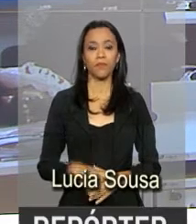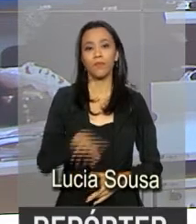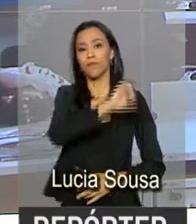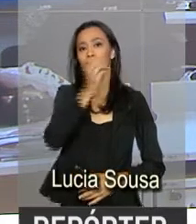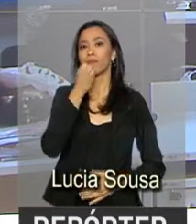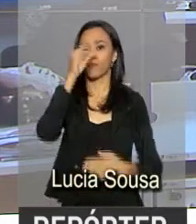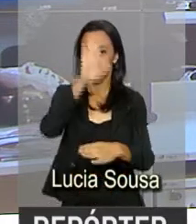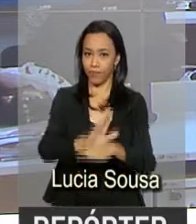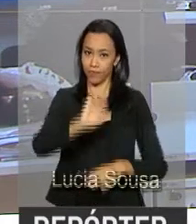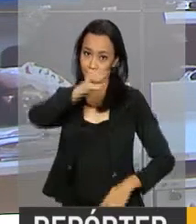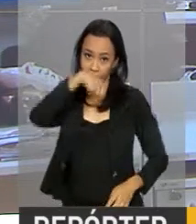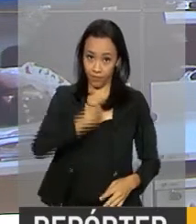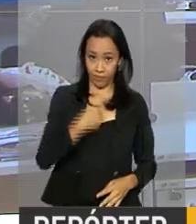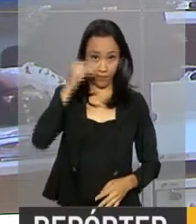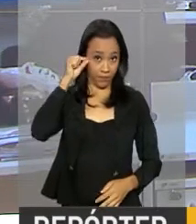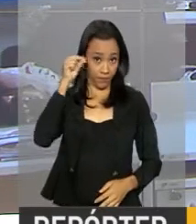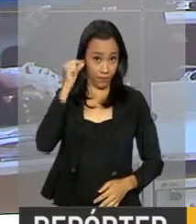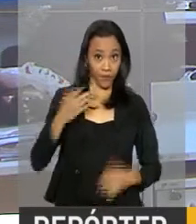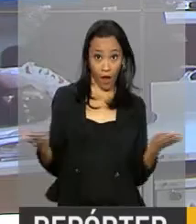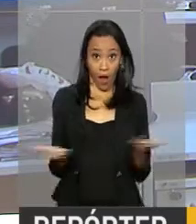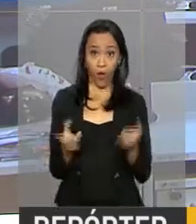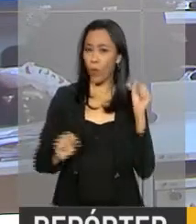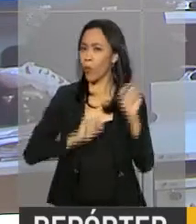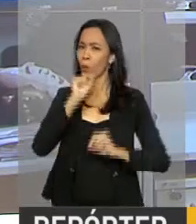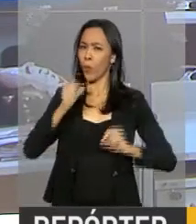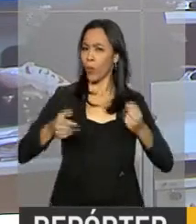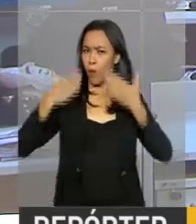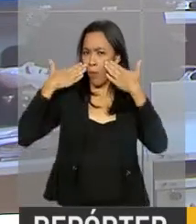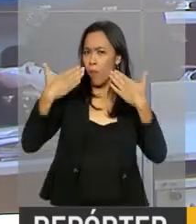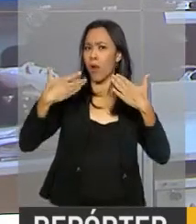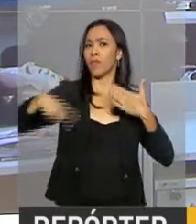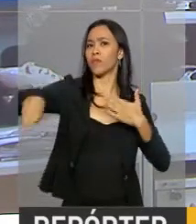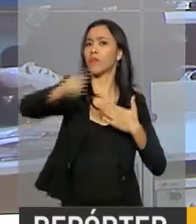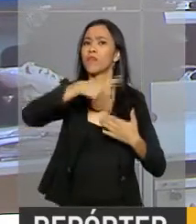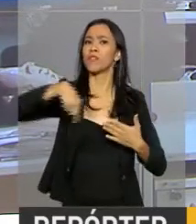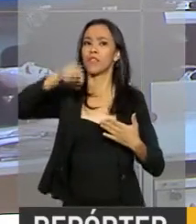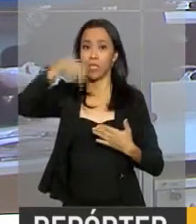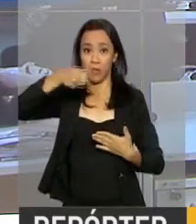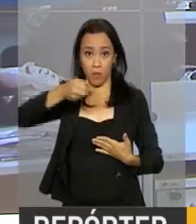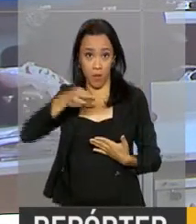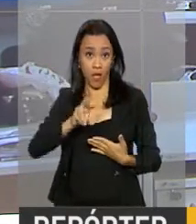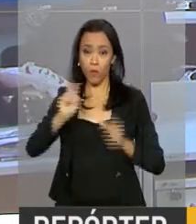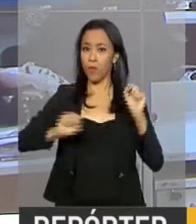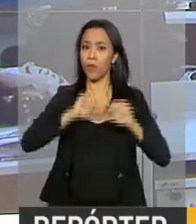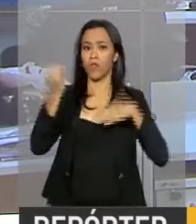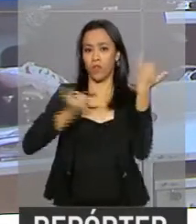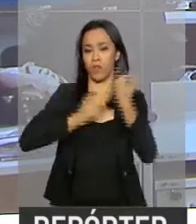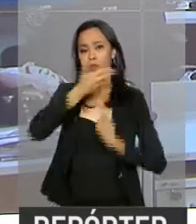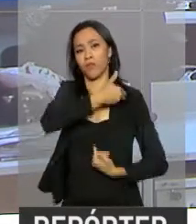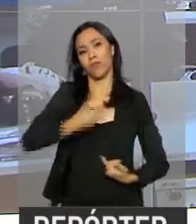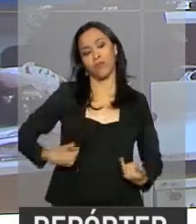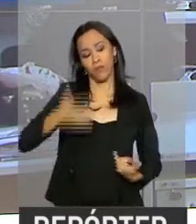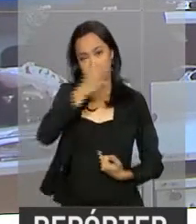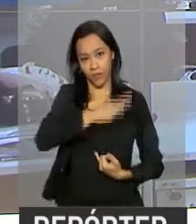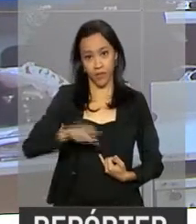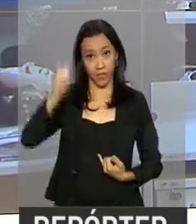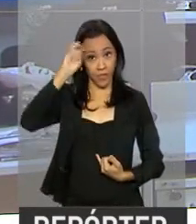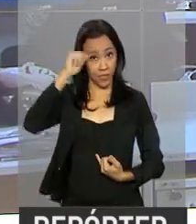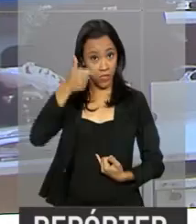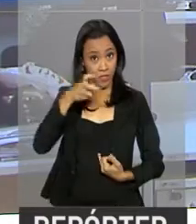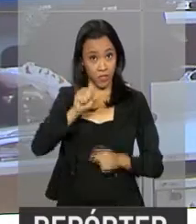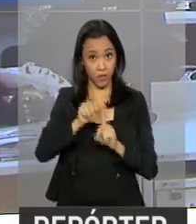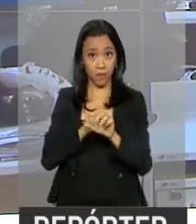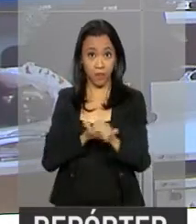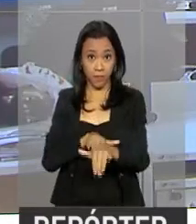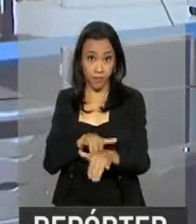Olá, boa tarde. Eu sou José Luiz Filho e a partir de agora trago para você aqui no Repórter NBR as notícias do governo federal desta quinta-feira, 15